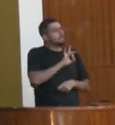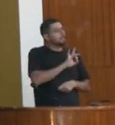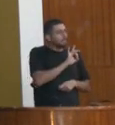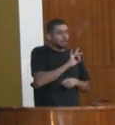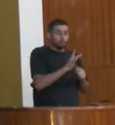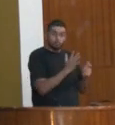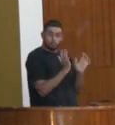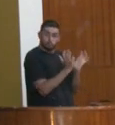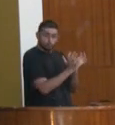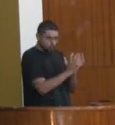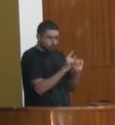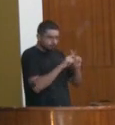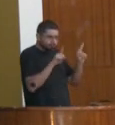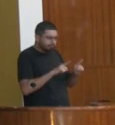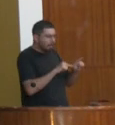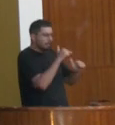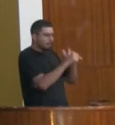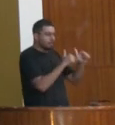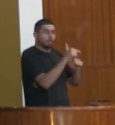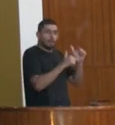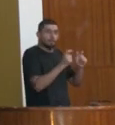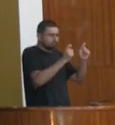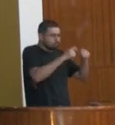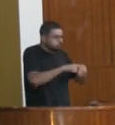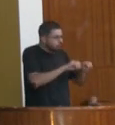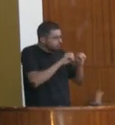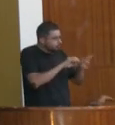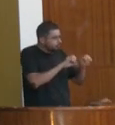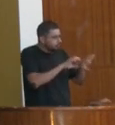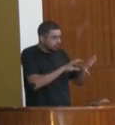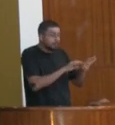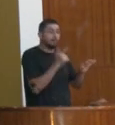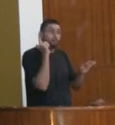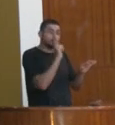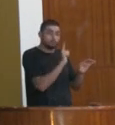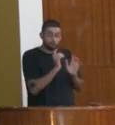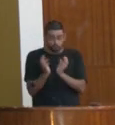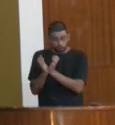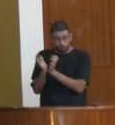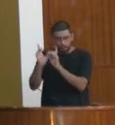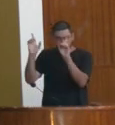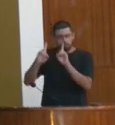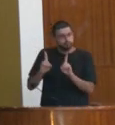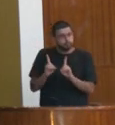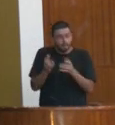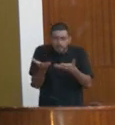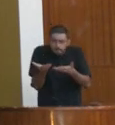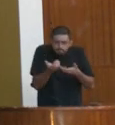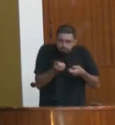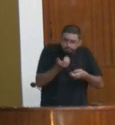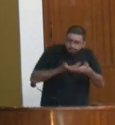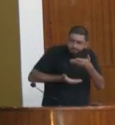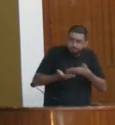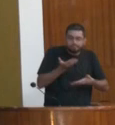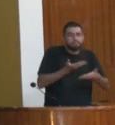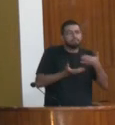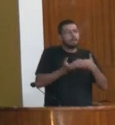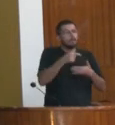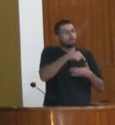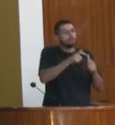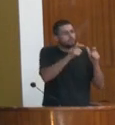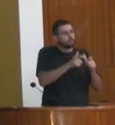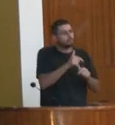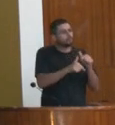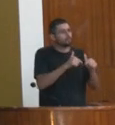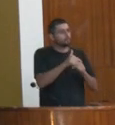trabalho, né? Para que eles saibam receber as pessoas com deficiência no seu trabalho, não só na